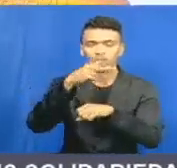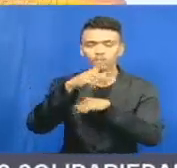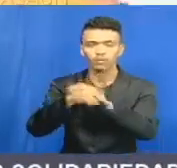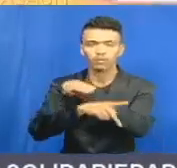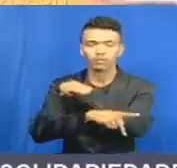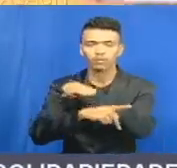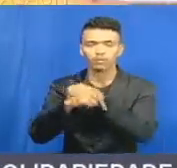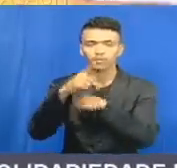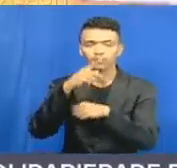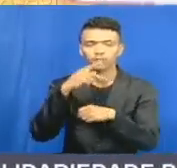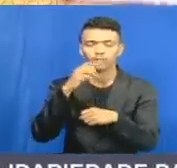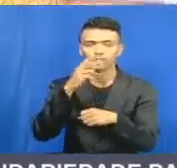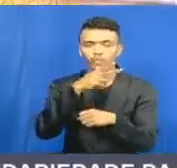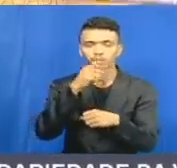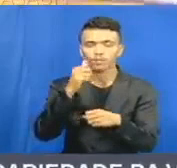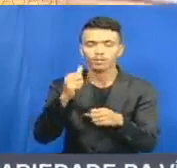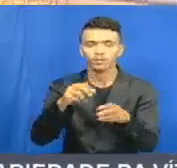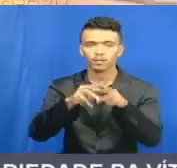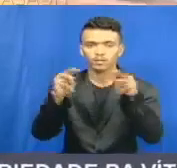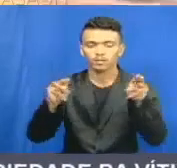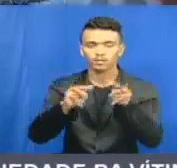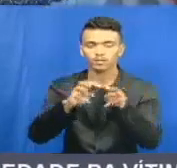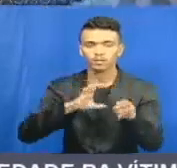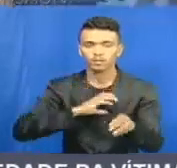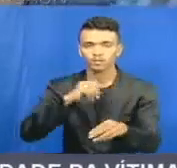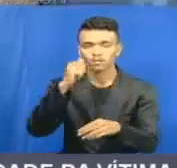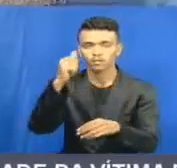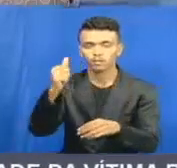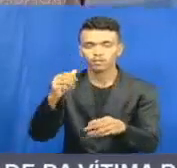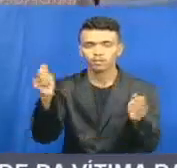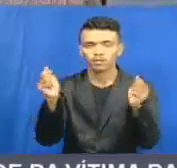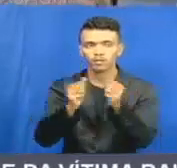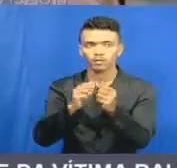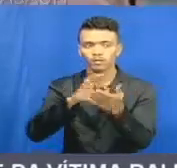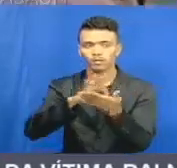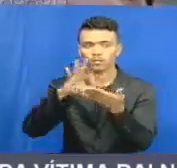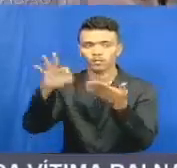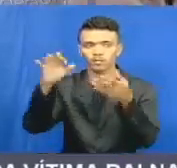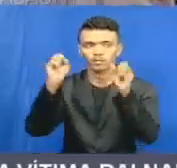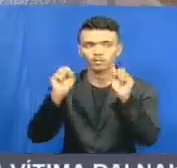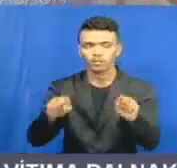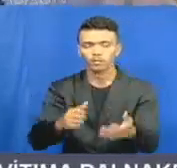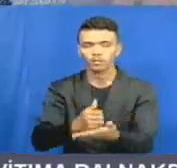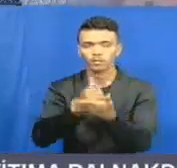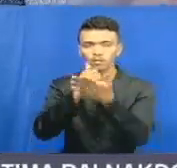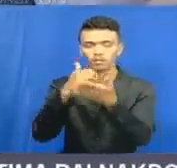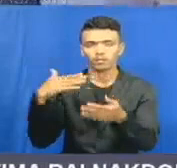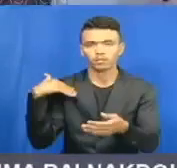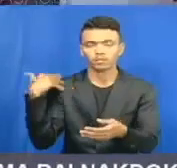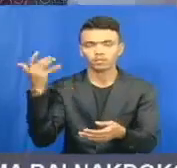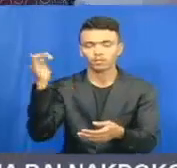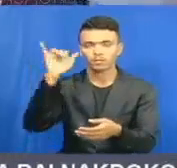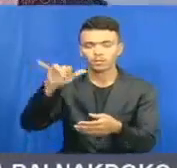jovens iregi a município Covalima. Nia afirma, o formação ne bele facilita jovens ira acesso ba